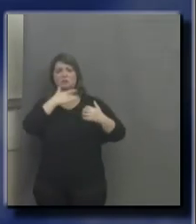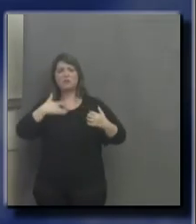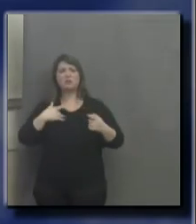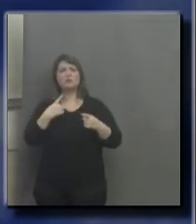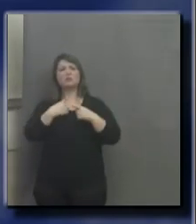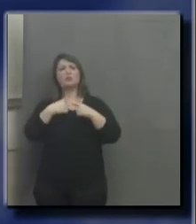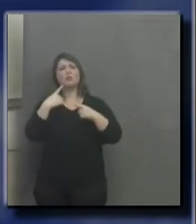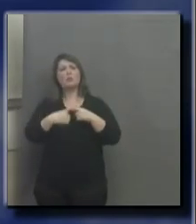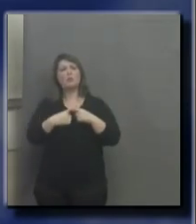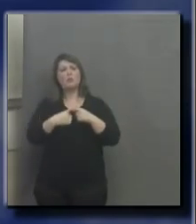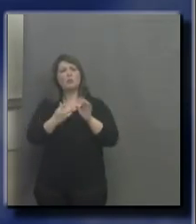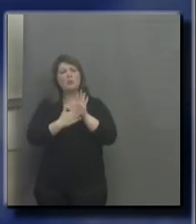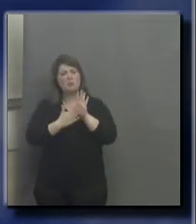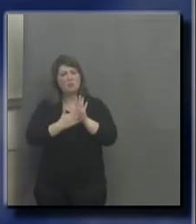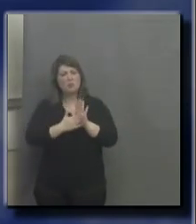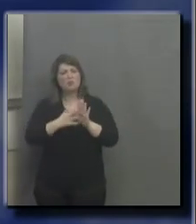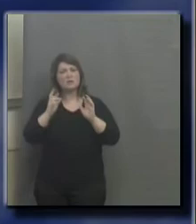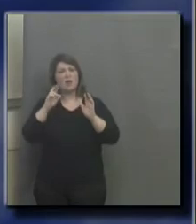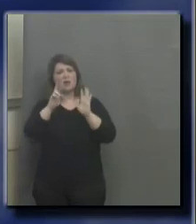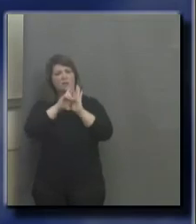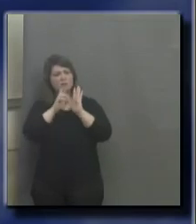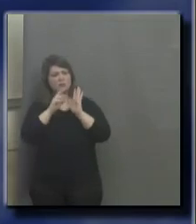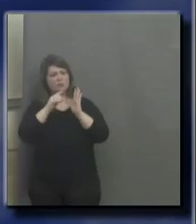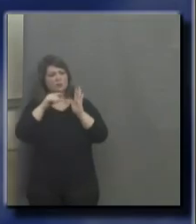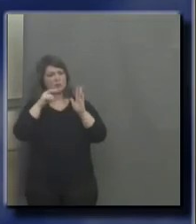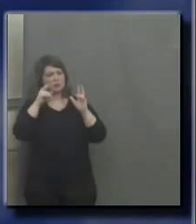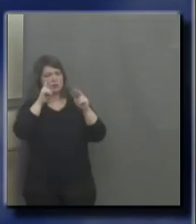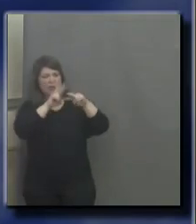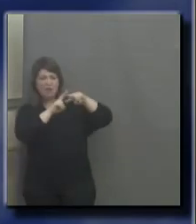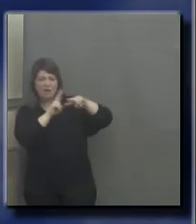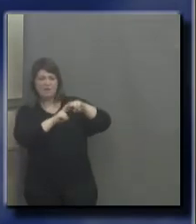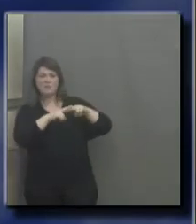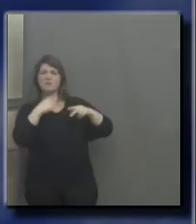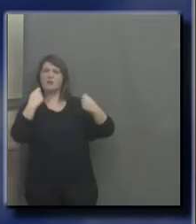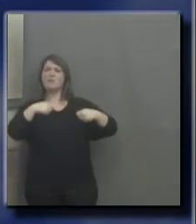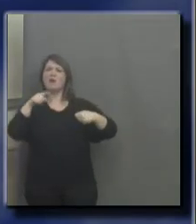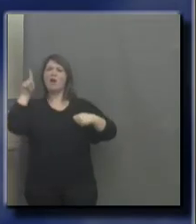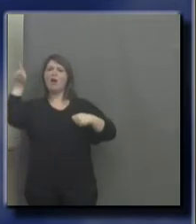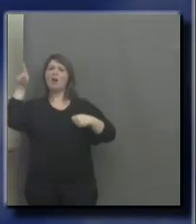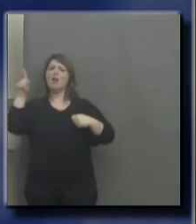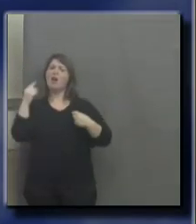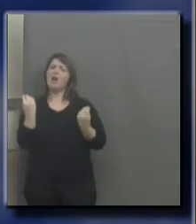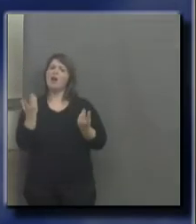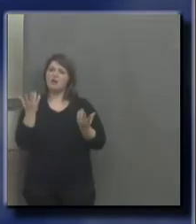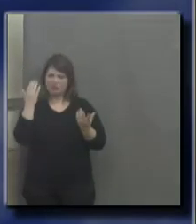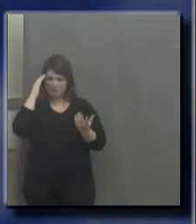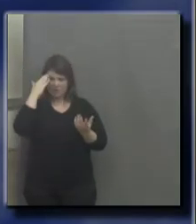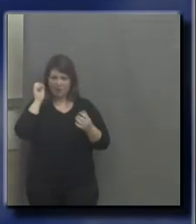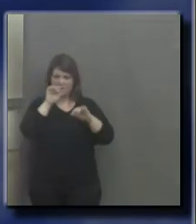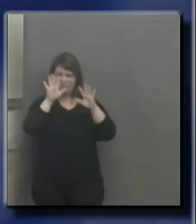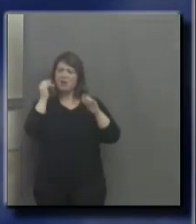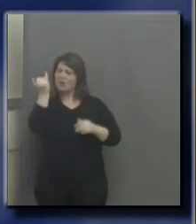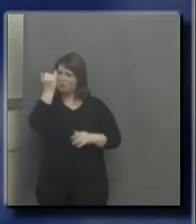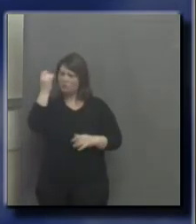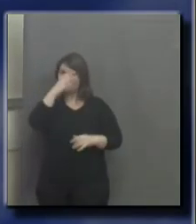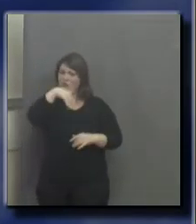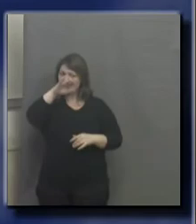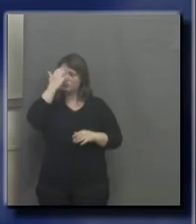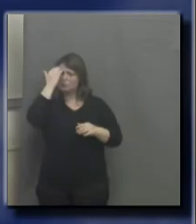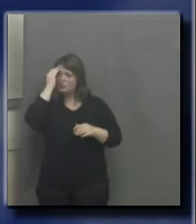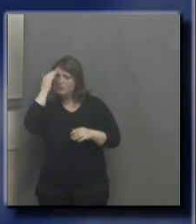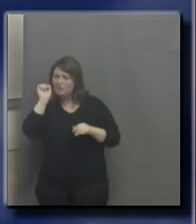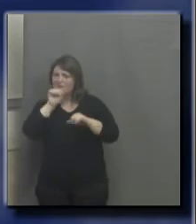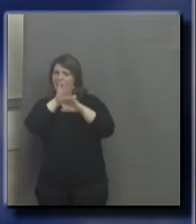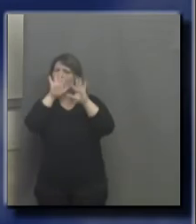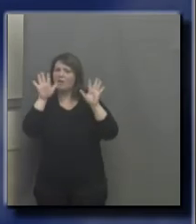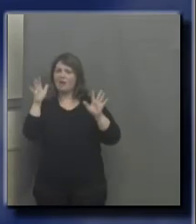esse processo todo de revisão parte de lá, né? Acho que é importante ter essa contextualização para a gente entender bem